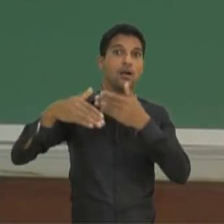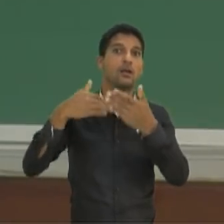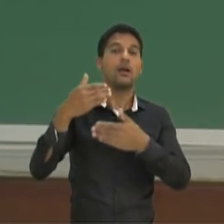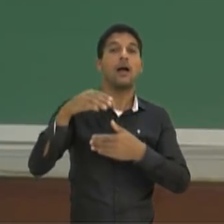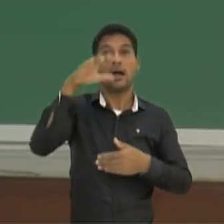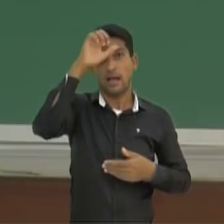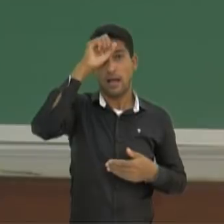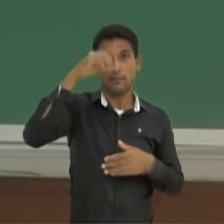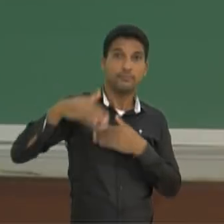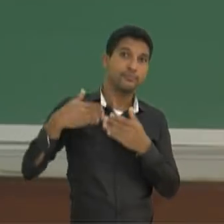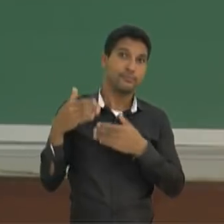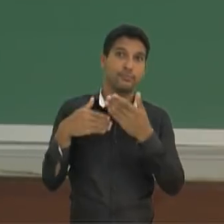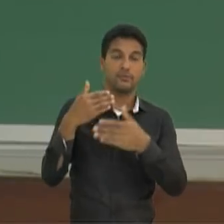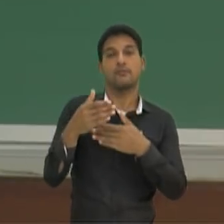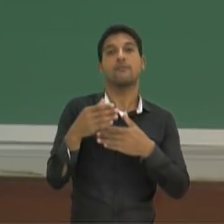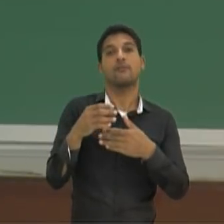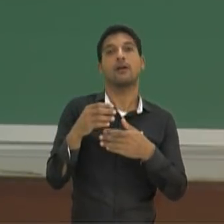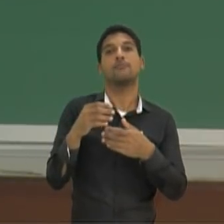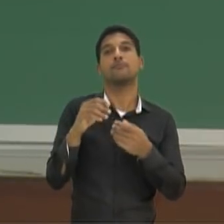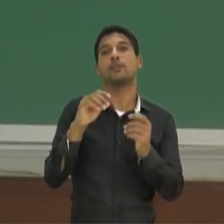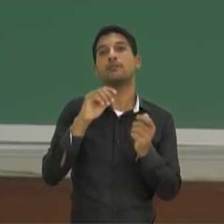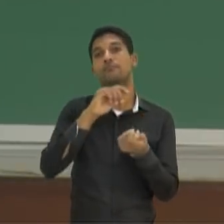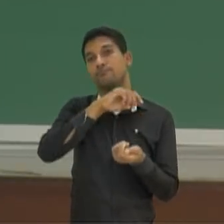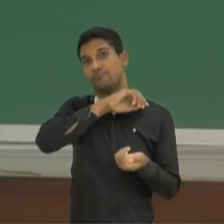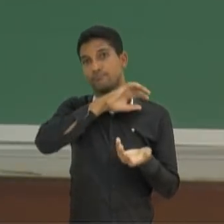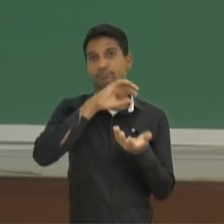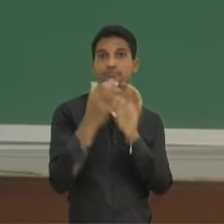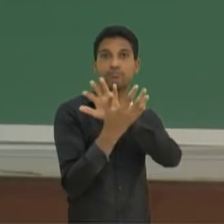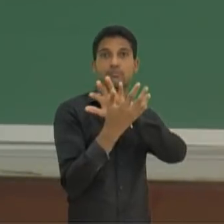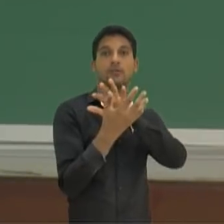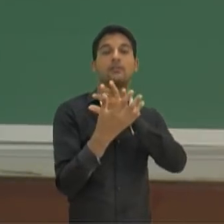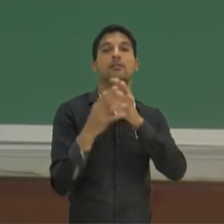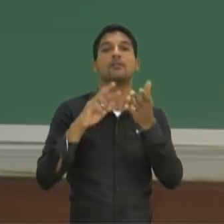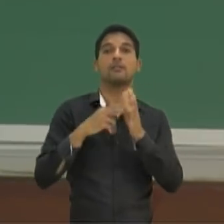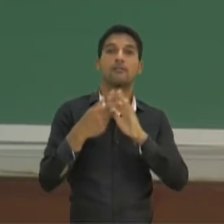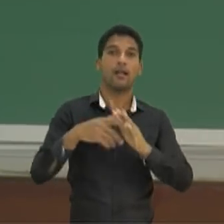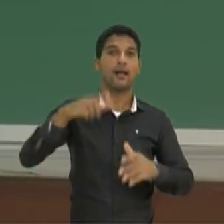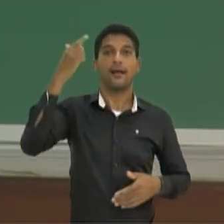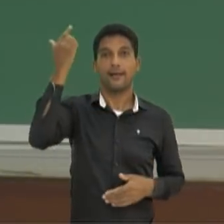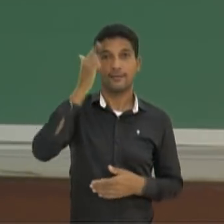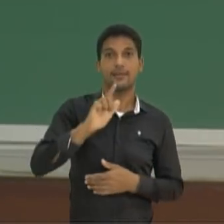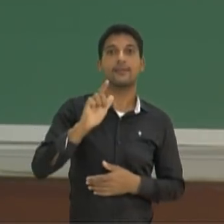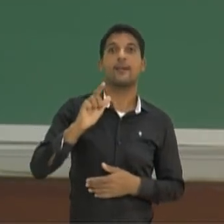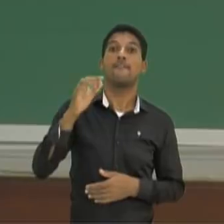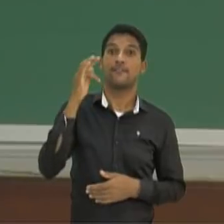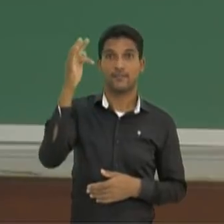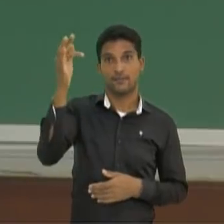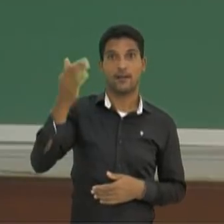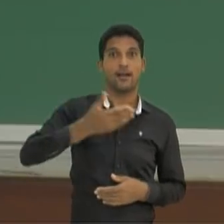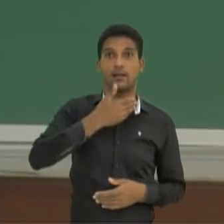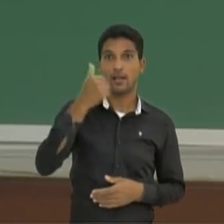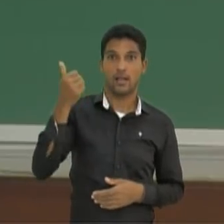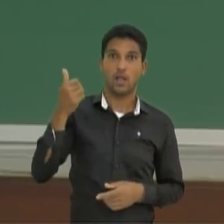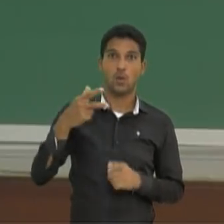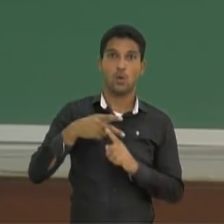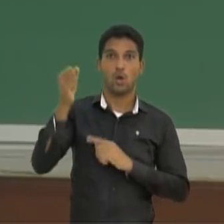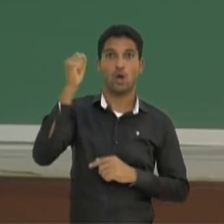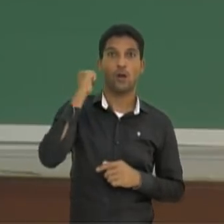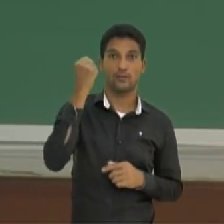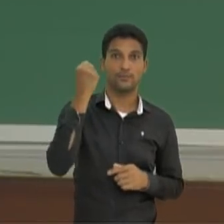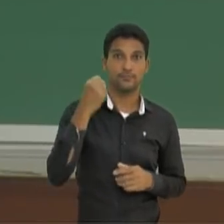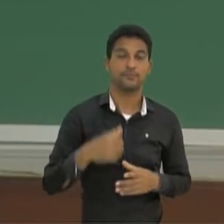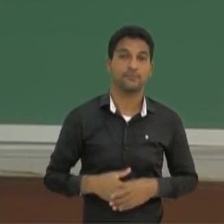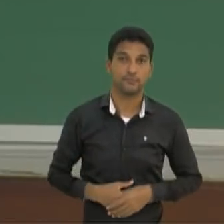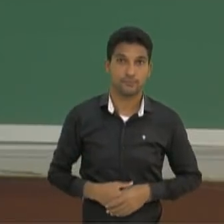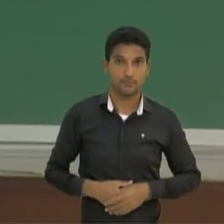materializará em grande sucesso, em grandes conquistas no futuro, e muitas vezes num futuro muito imediato, né? Mas só o fato de estarem